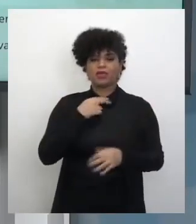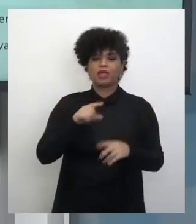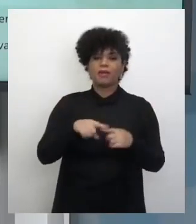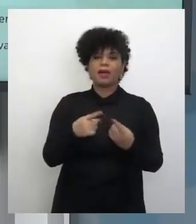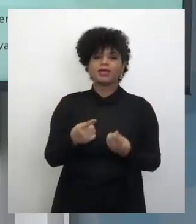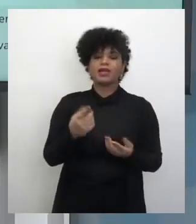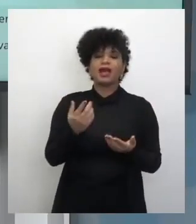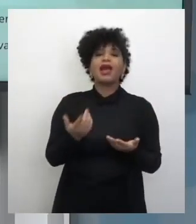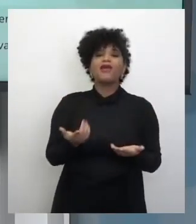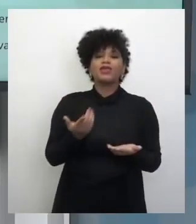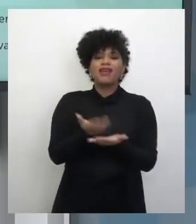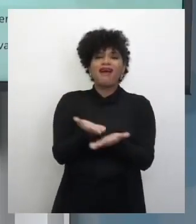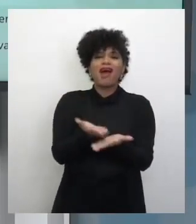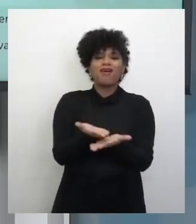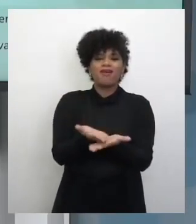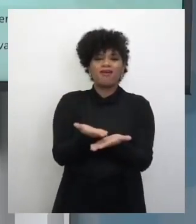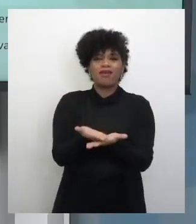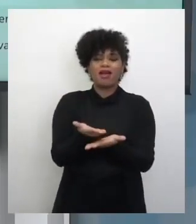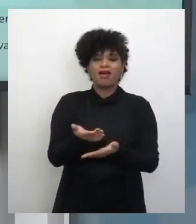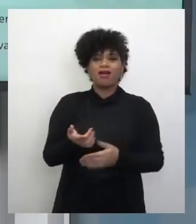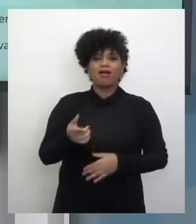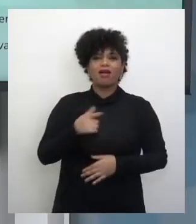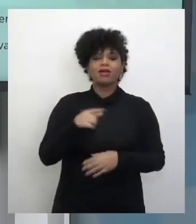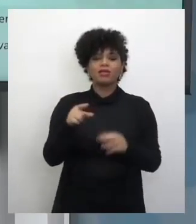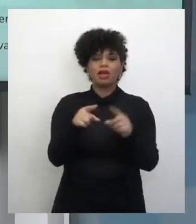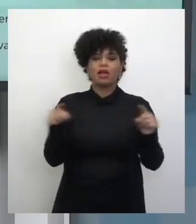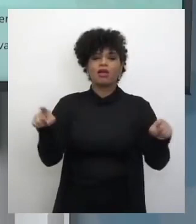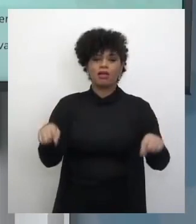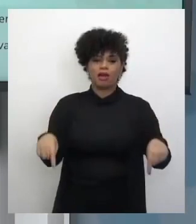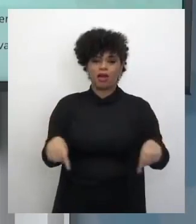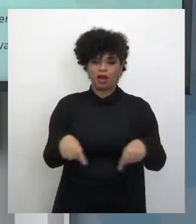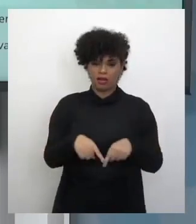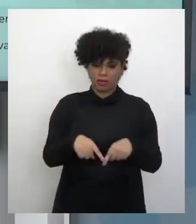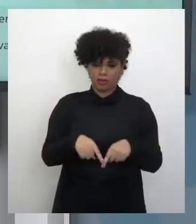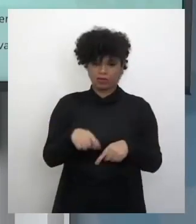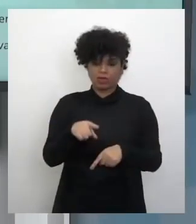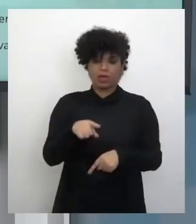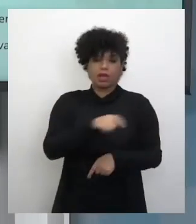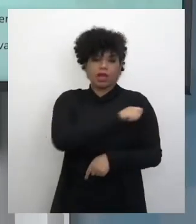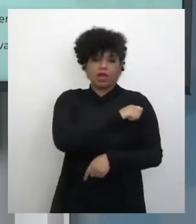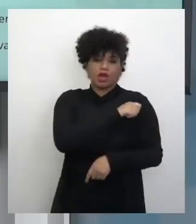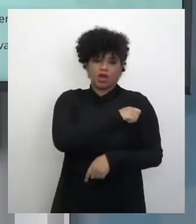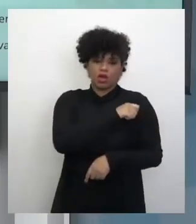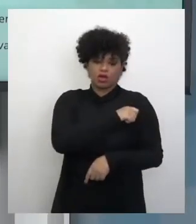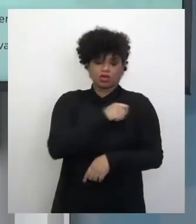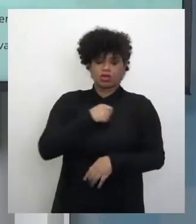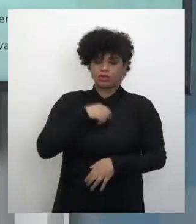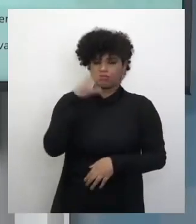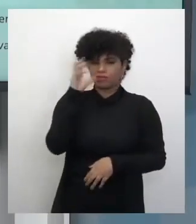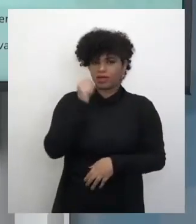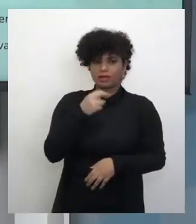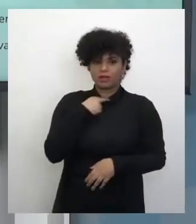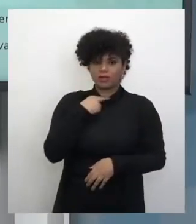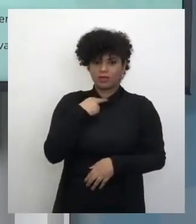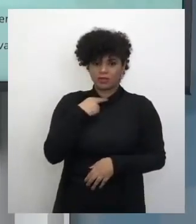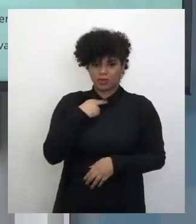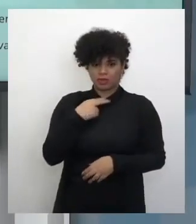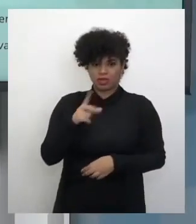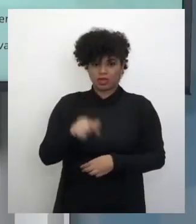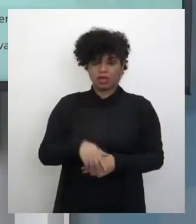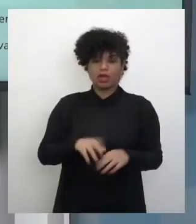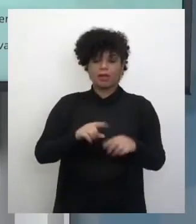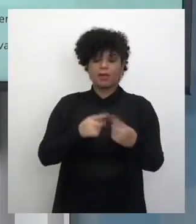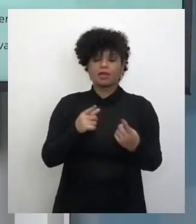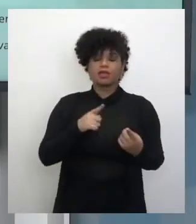numa aula em que você vai para o laboratório de química, você, aluno, não pode brincar com os elementos que estão lá em cima. É